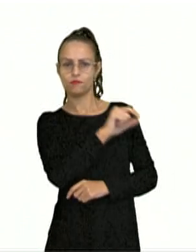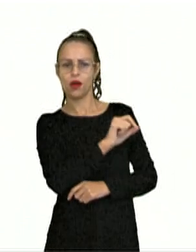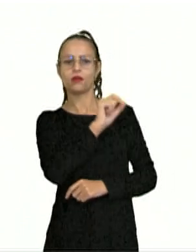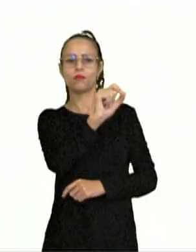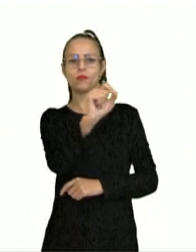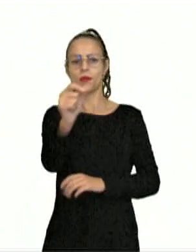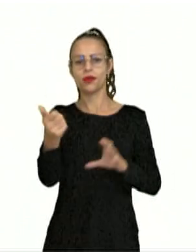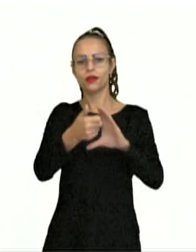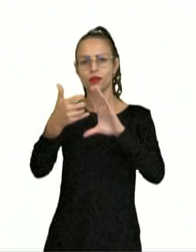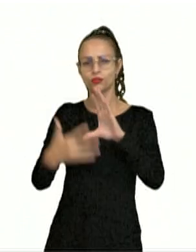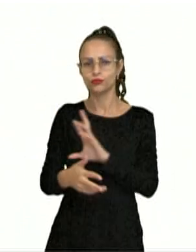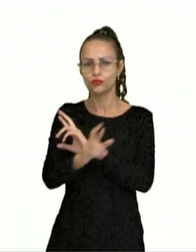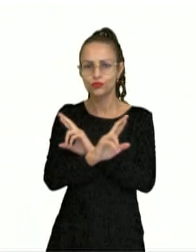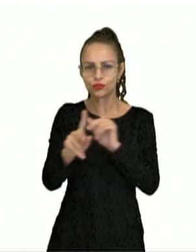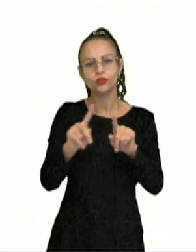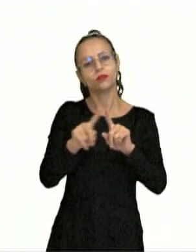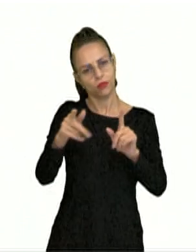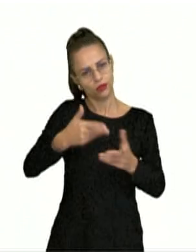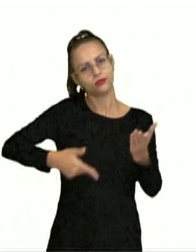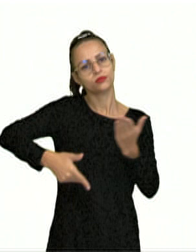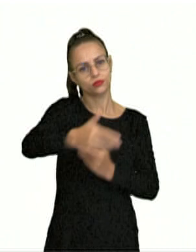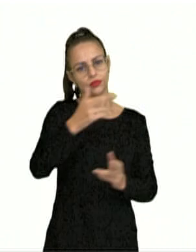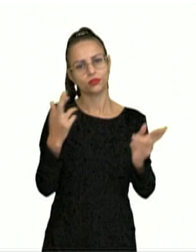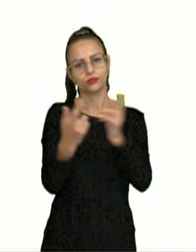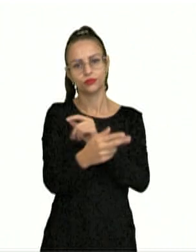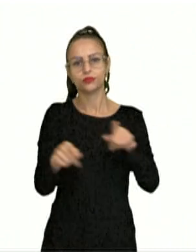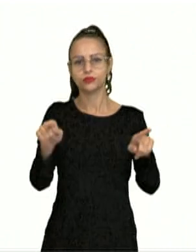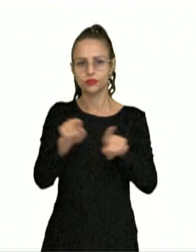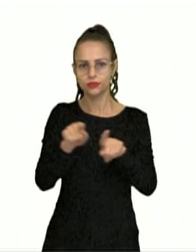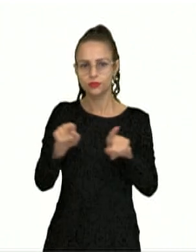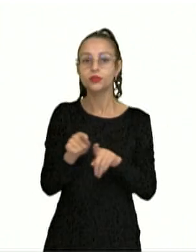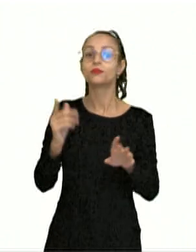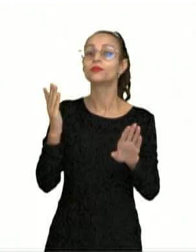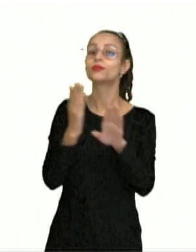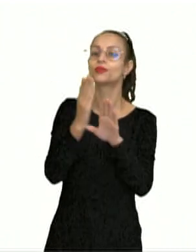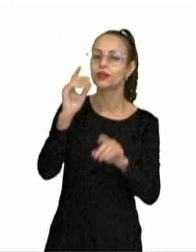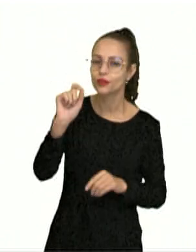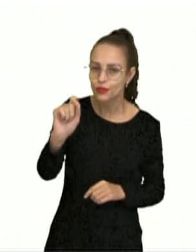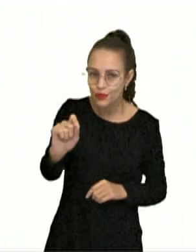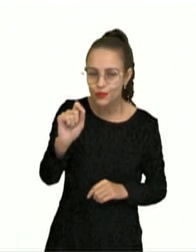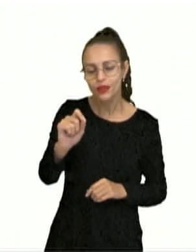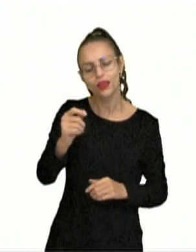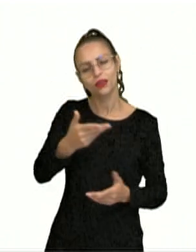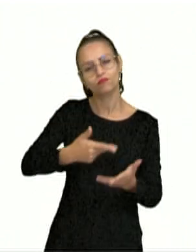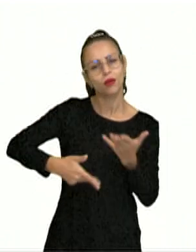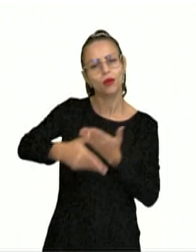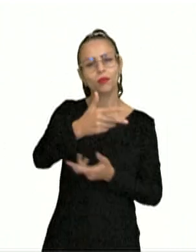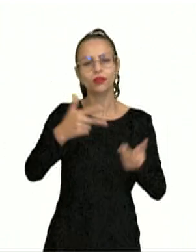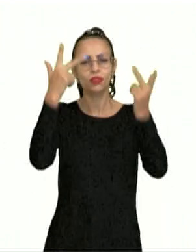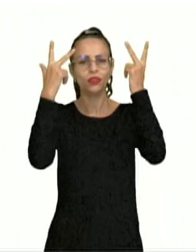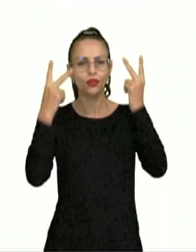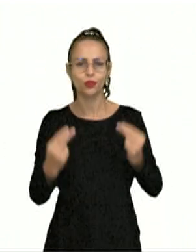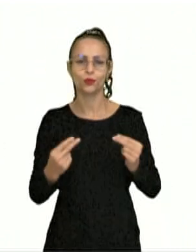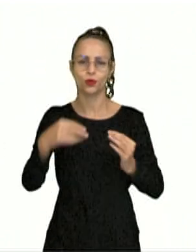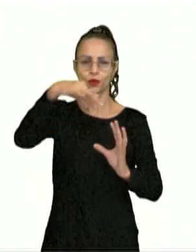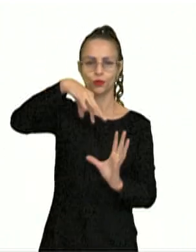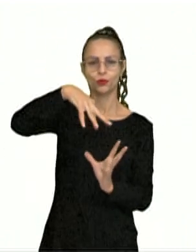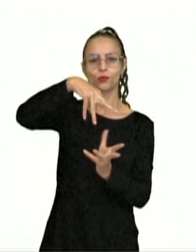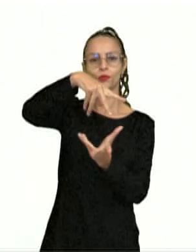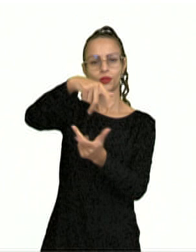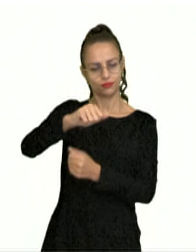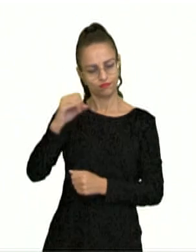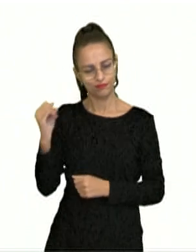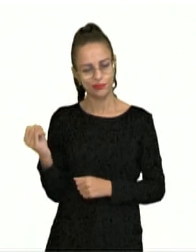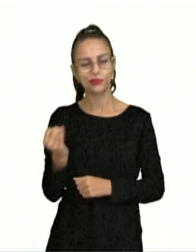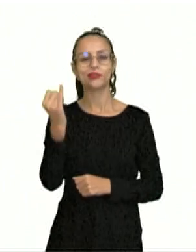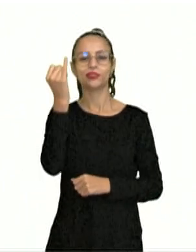mas que se interrelacionam também, graças a toda essa dinâmica natural do planeta. Então, bem importante